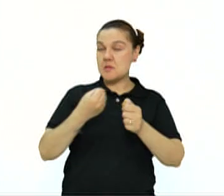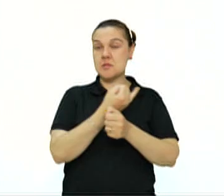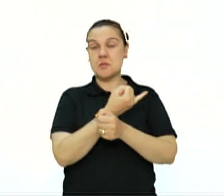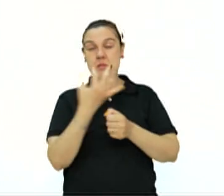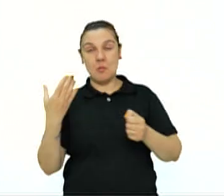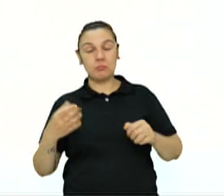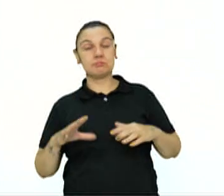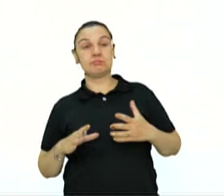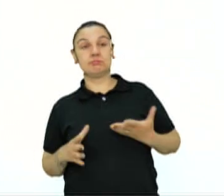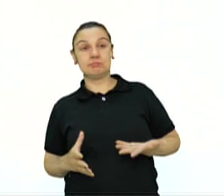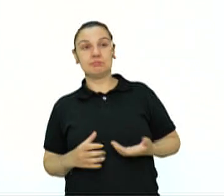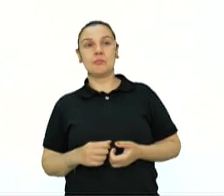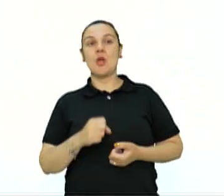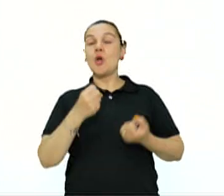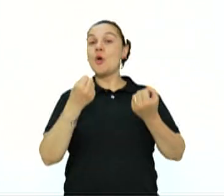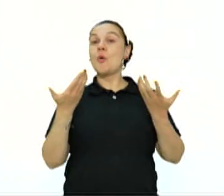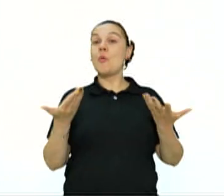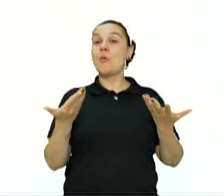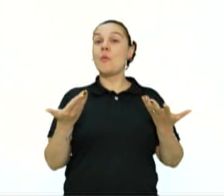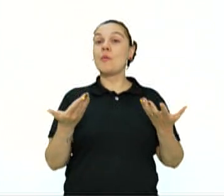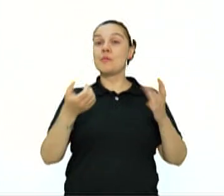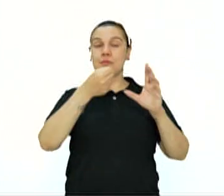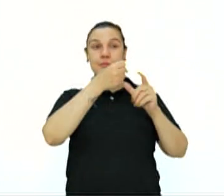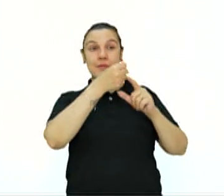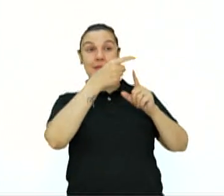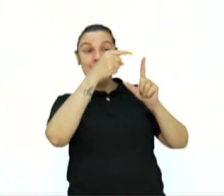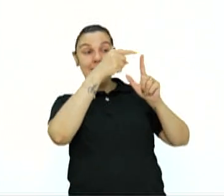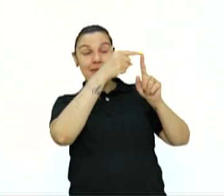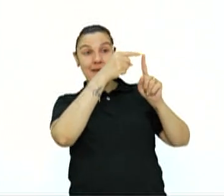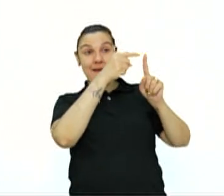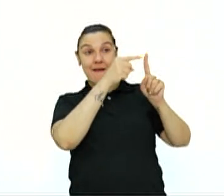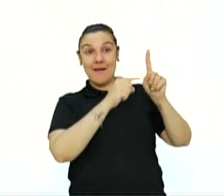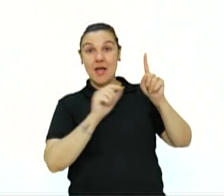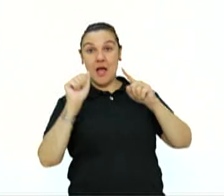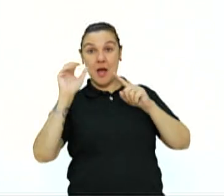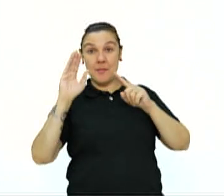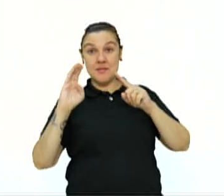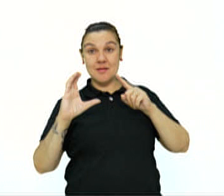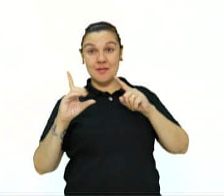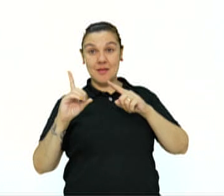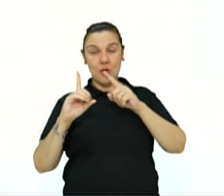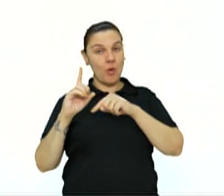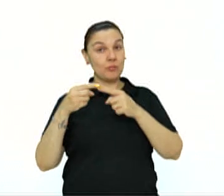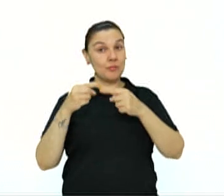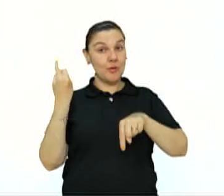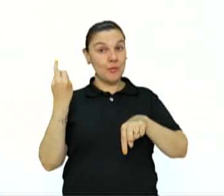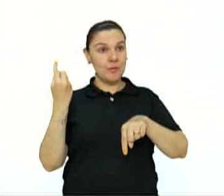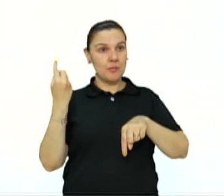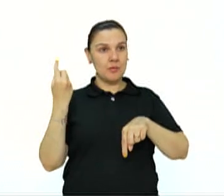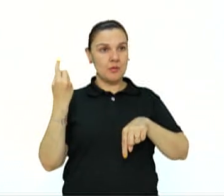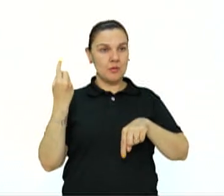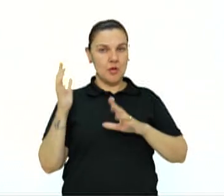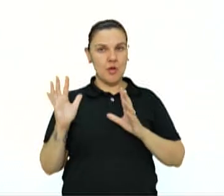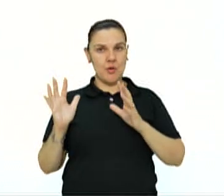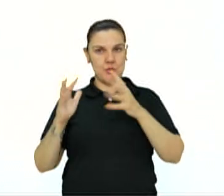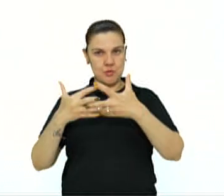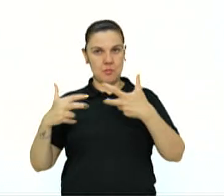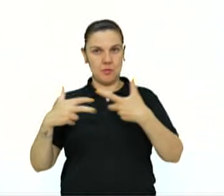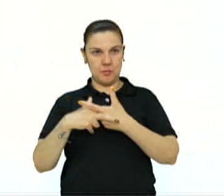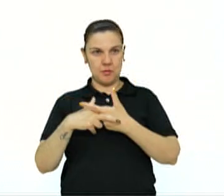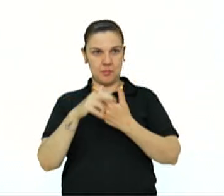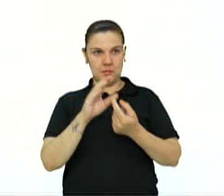algumas condições. Quais das condições citadas não contribuem para a especiação? Primeiro, é o isolamento